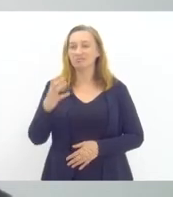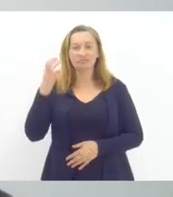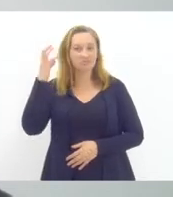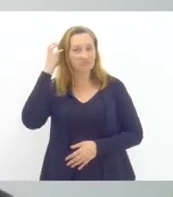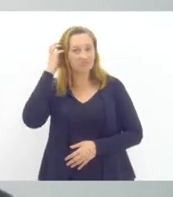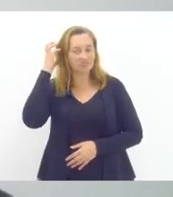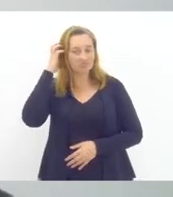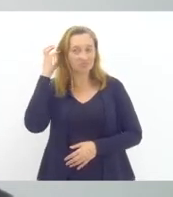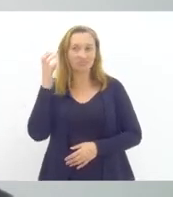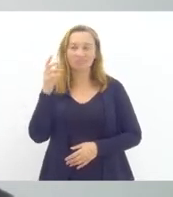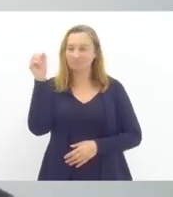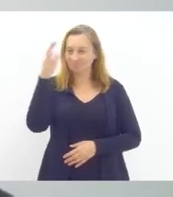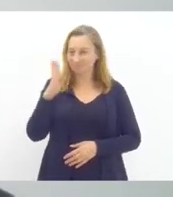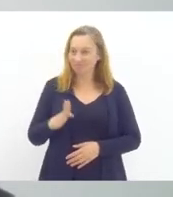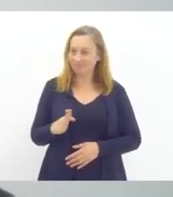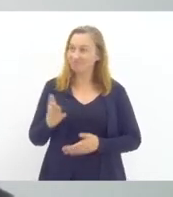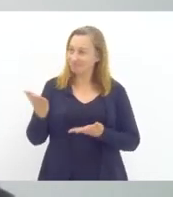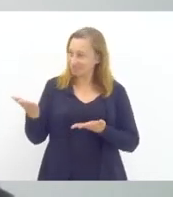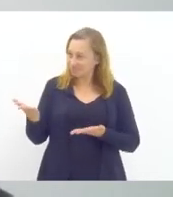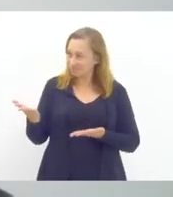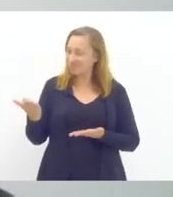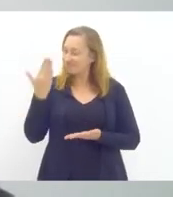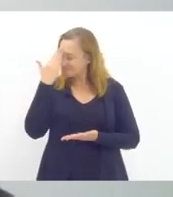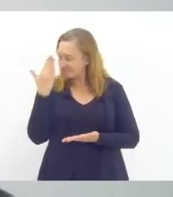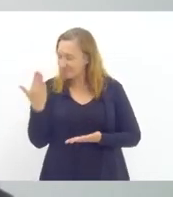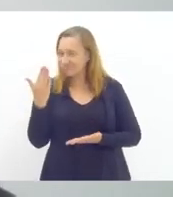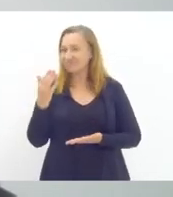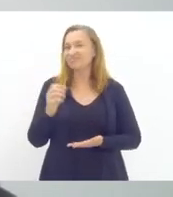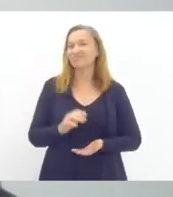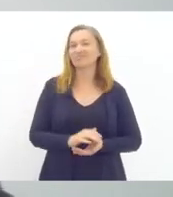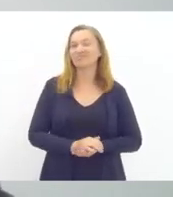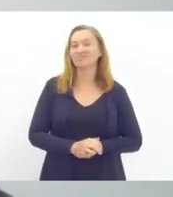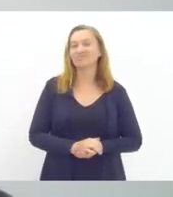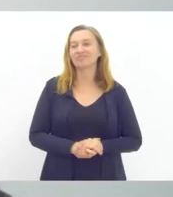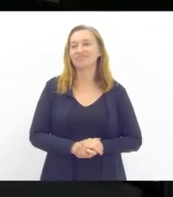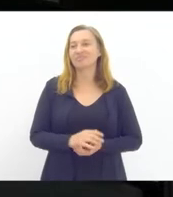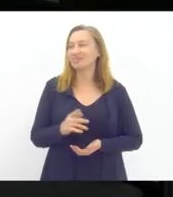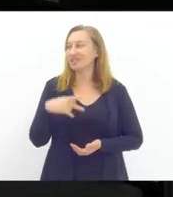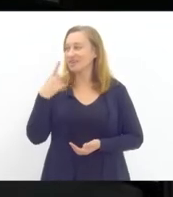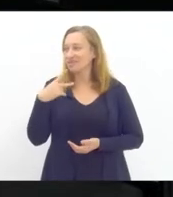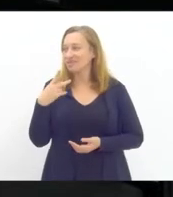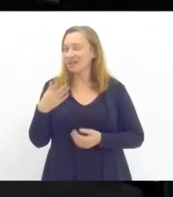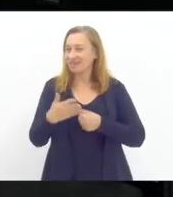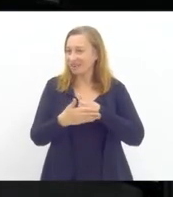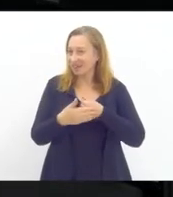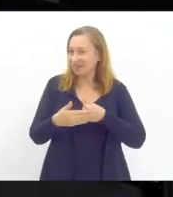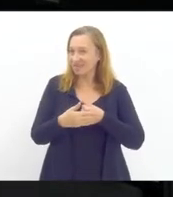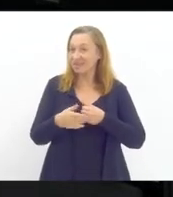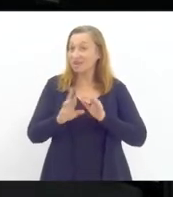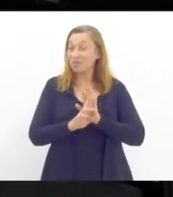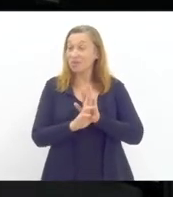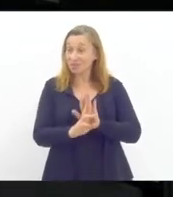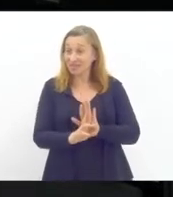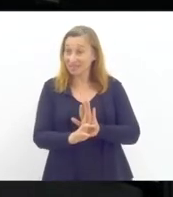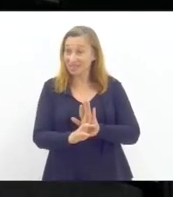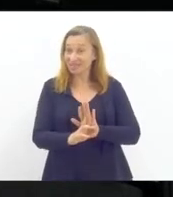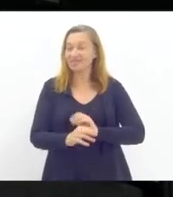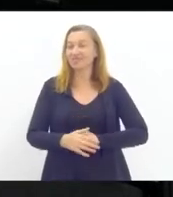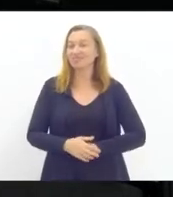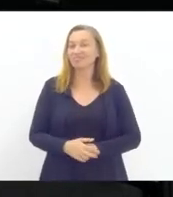brasileiro tá muito obrigado Sandra as palavras tão carinhosas o representante